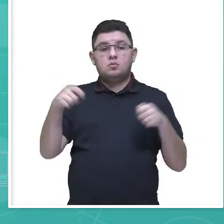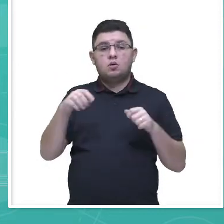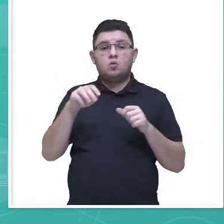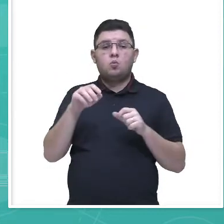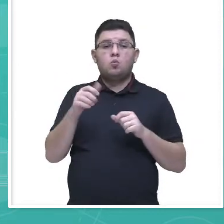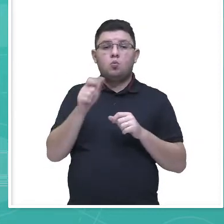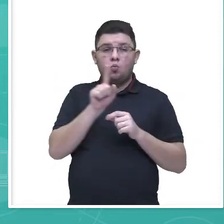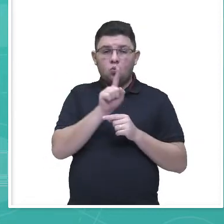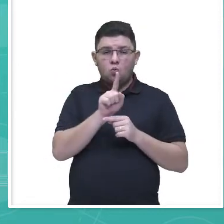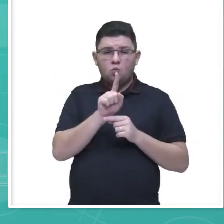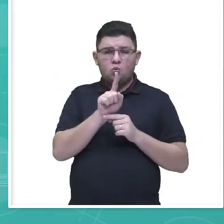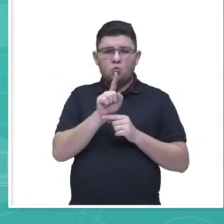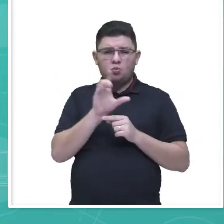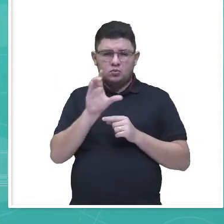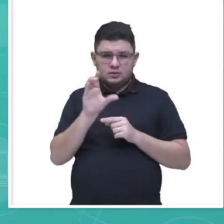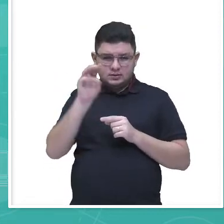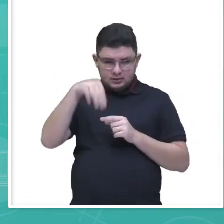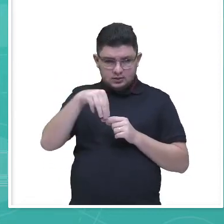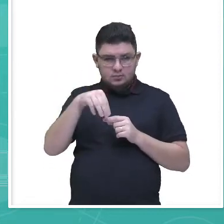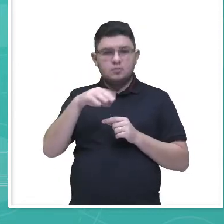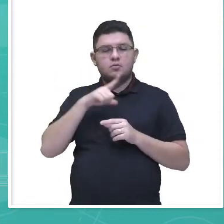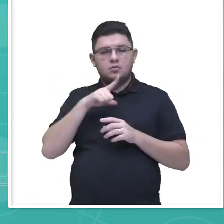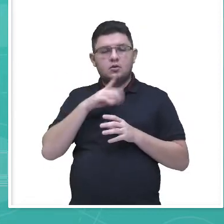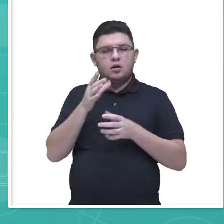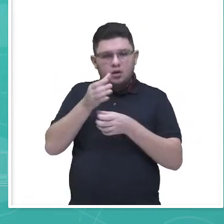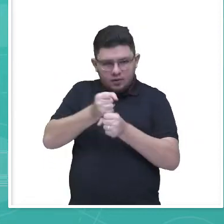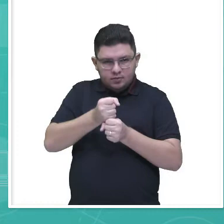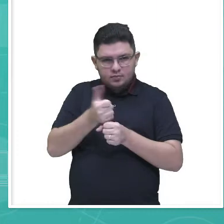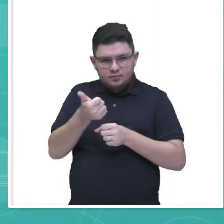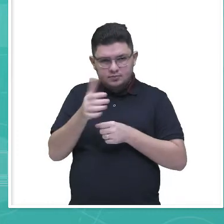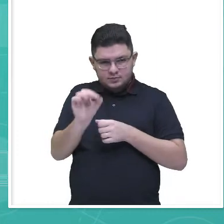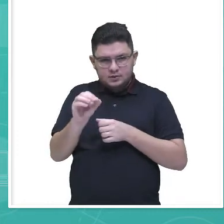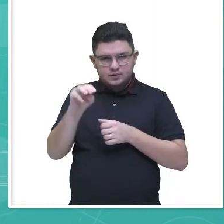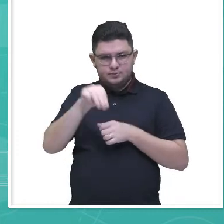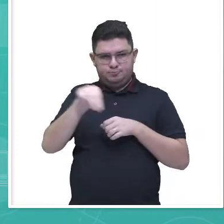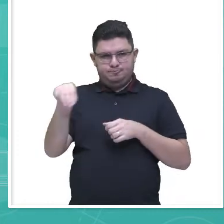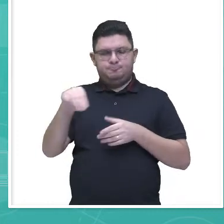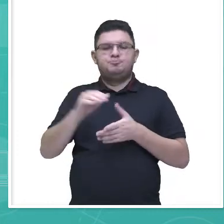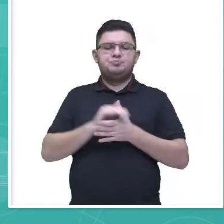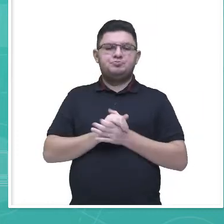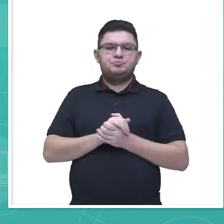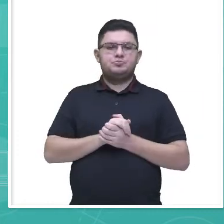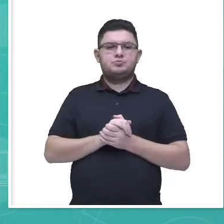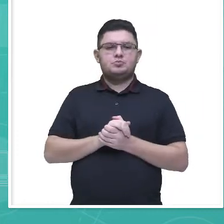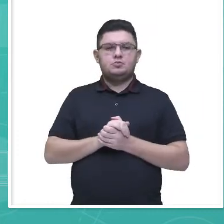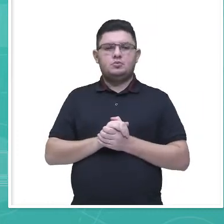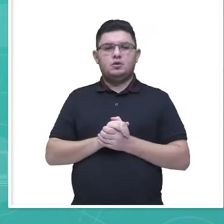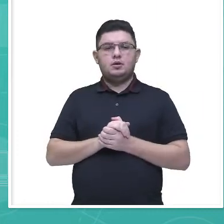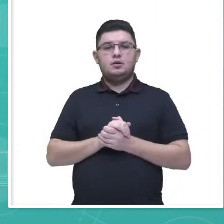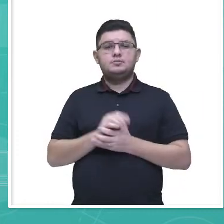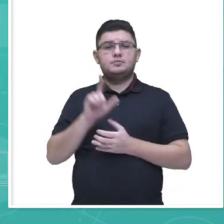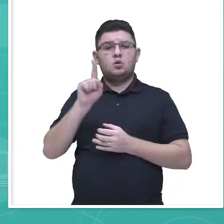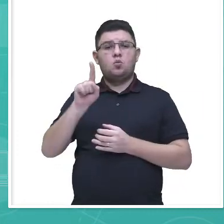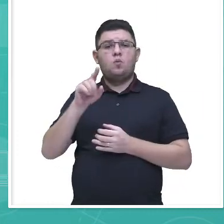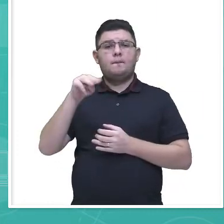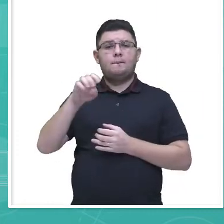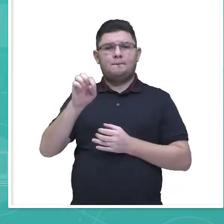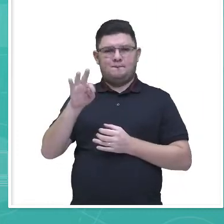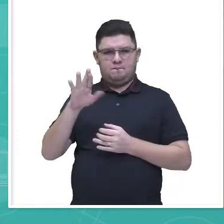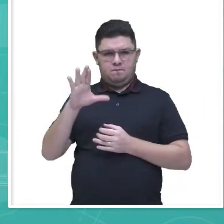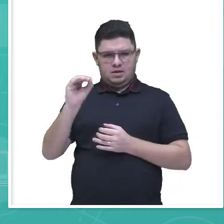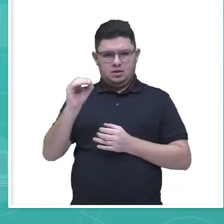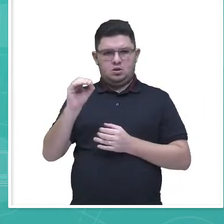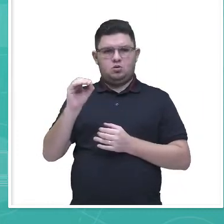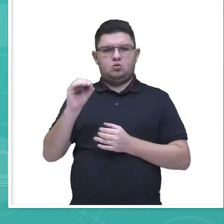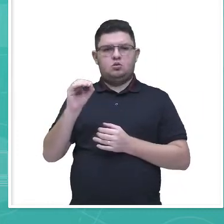centímetro possui 10 milímetros, certo? E 1 metro? Quantos centímetros tem